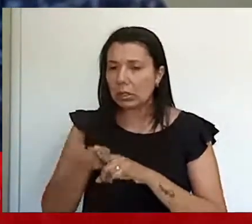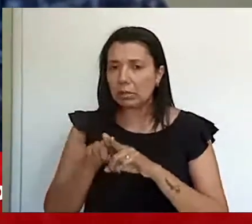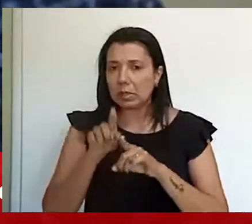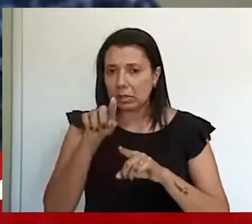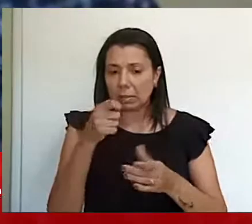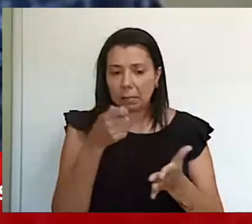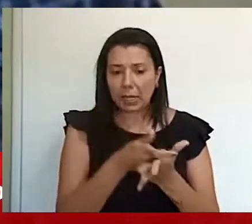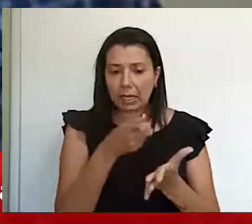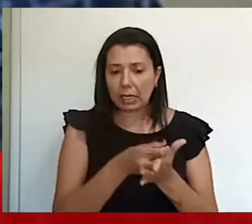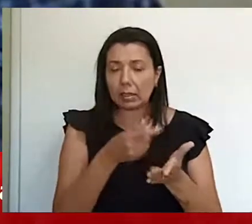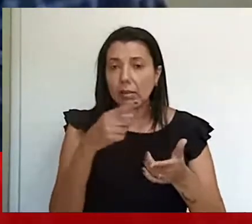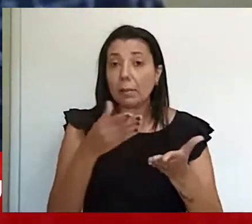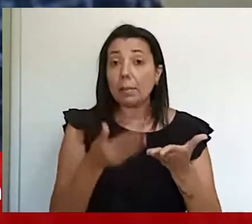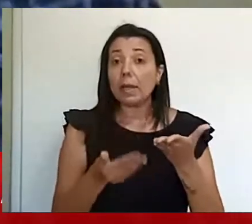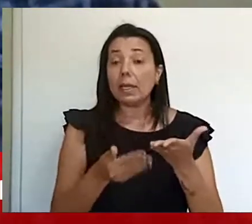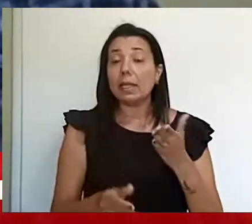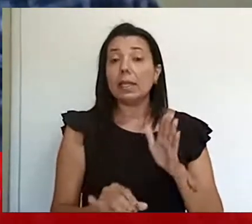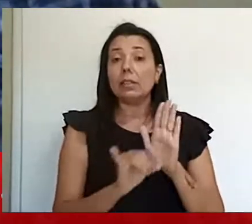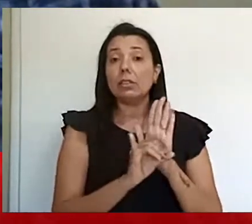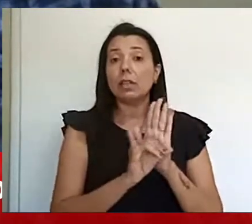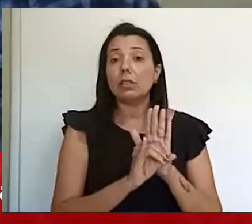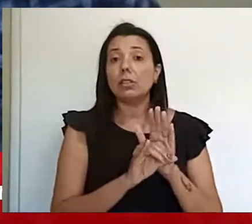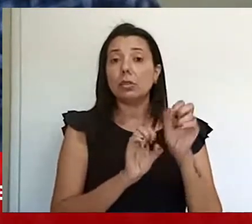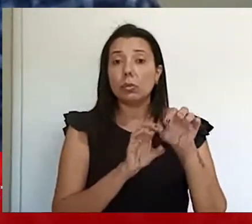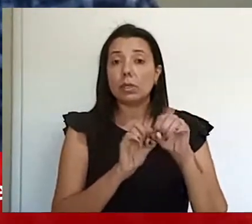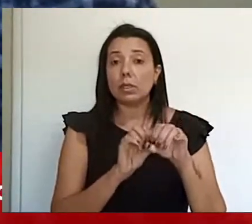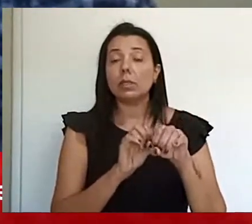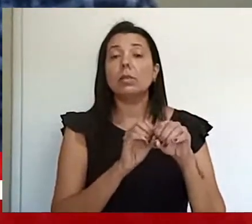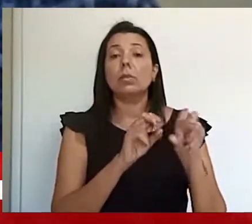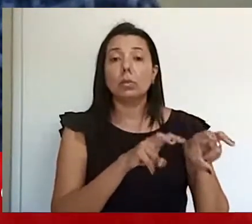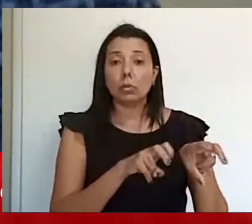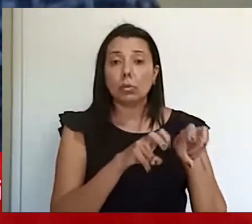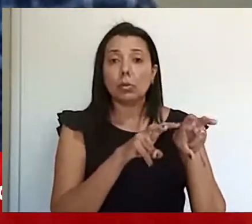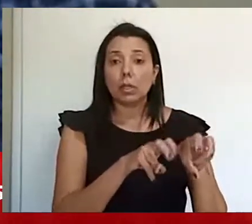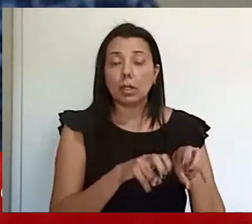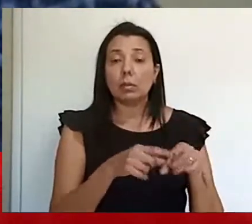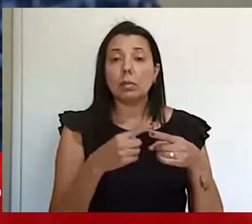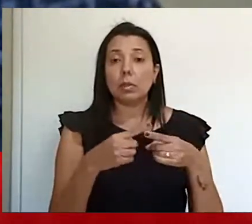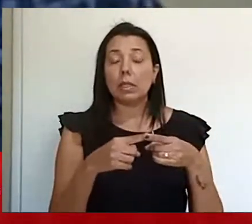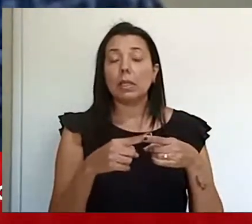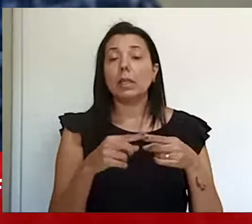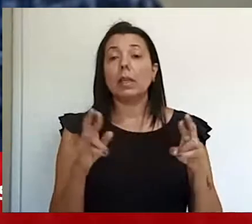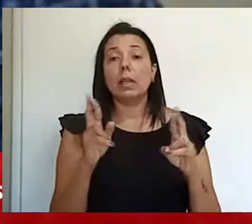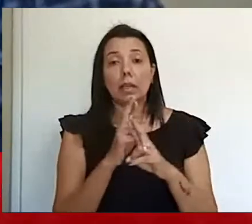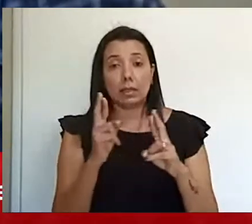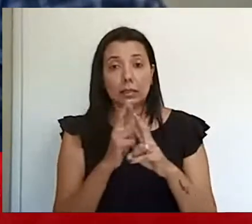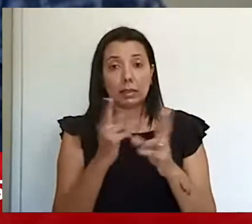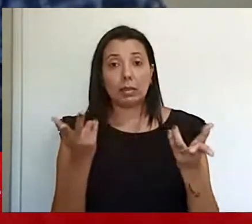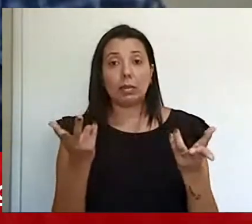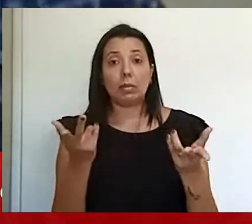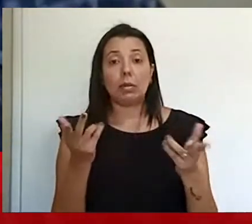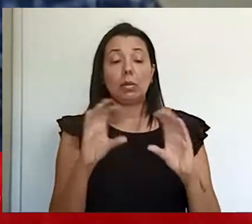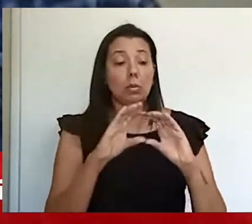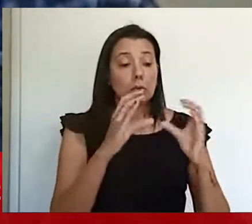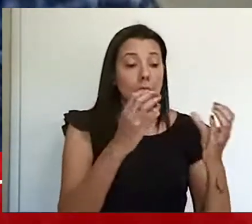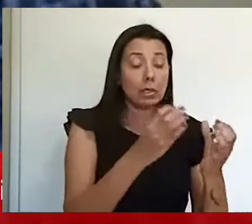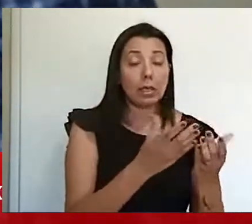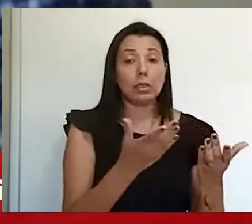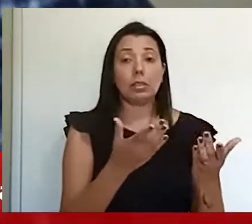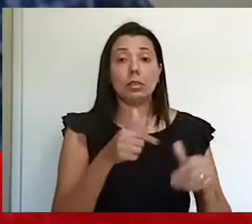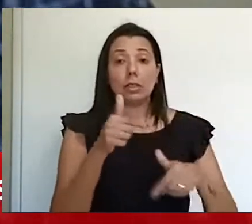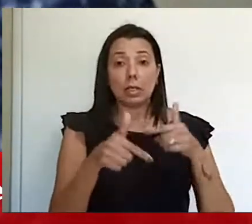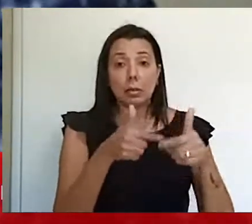perder a identidade da educação do campo. A essência da educação do campo, que é através da interação com a comunidade, é o trabalho